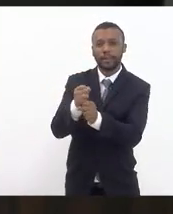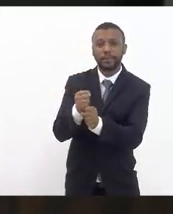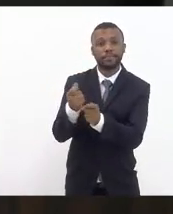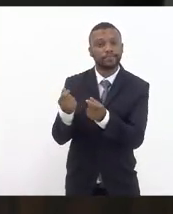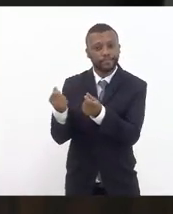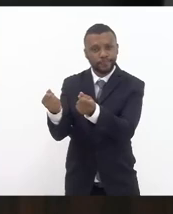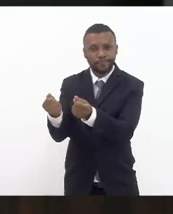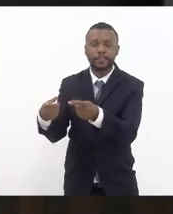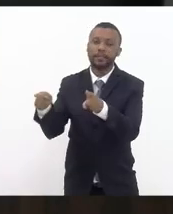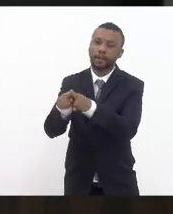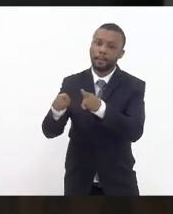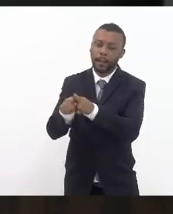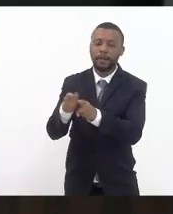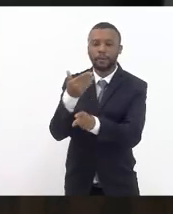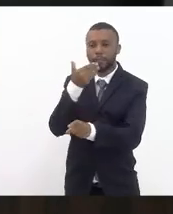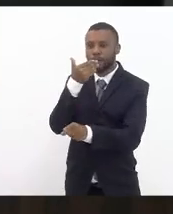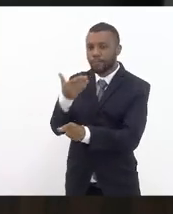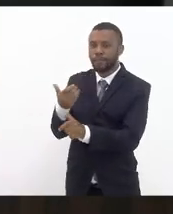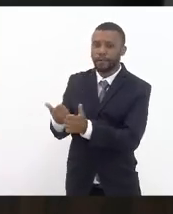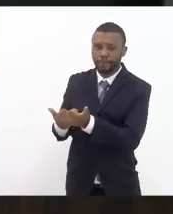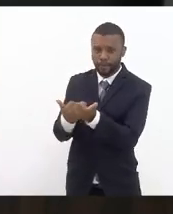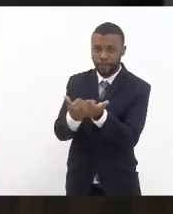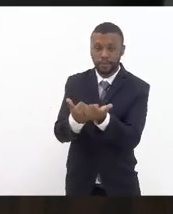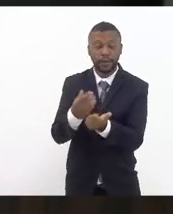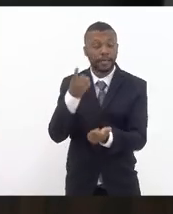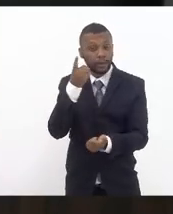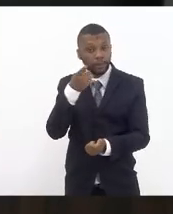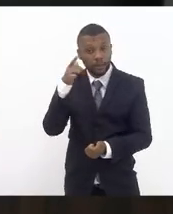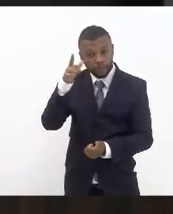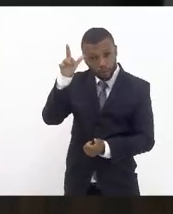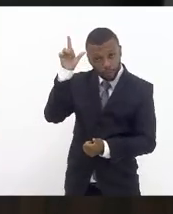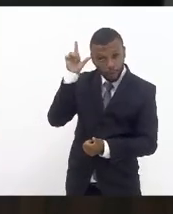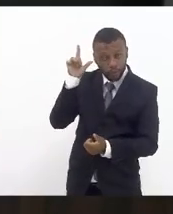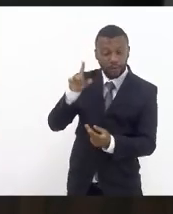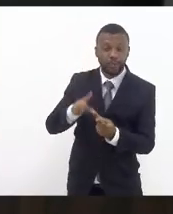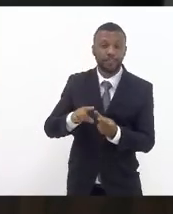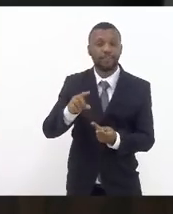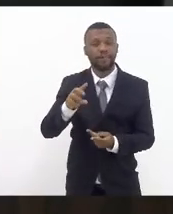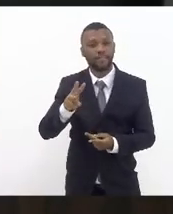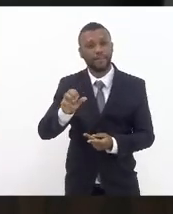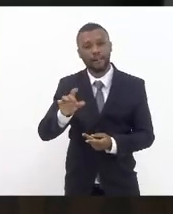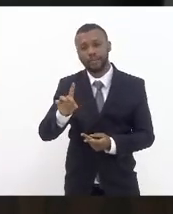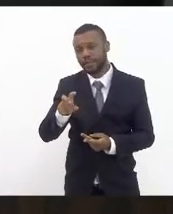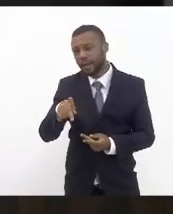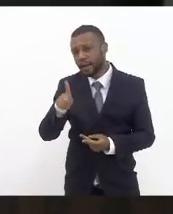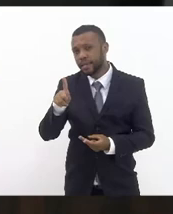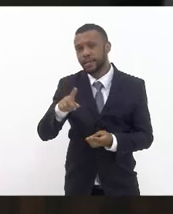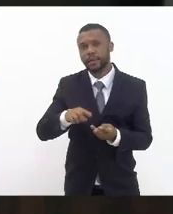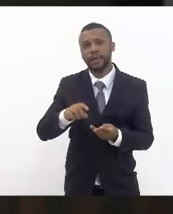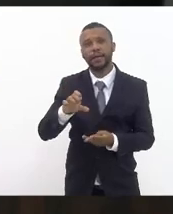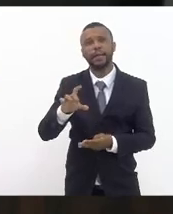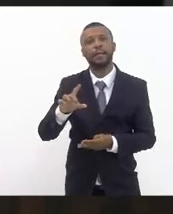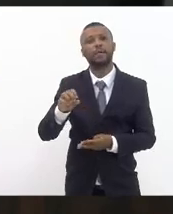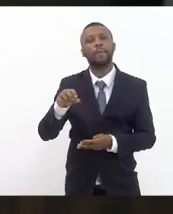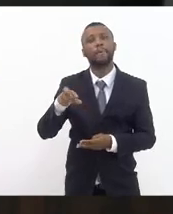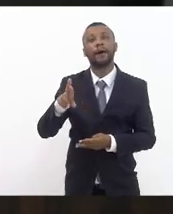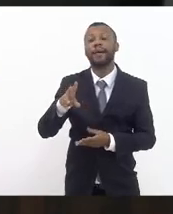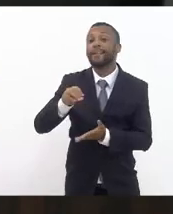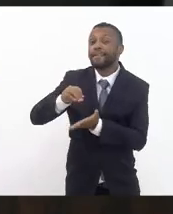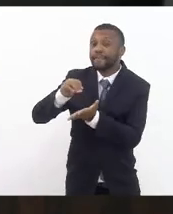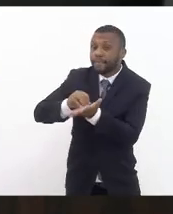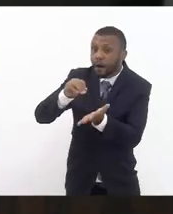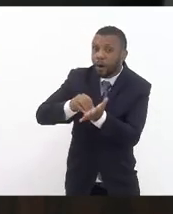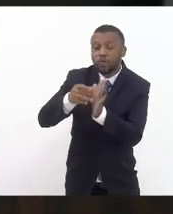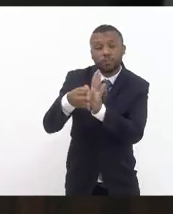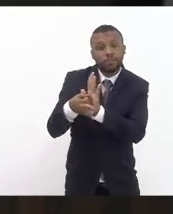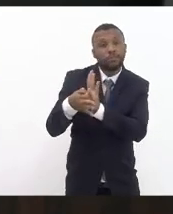Controle, favorável. Relatores, deputado Luiz Paulo, Valdec Carneiro, Luiz Paulo e Eliomar Coelho. Pendendo de pareceres das comissões